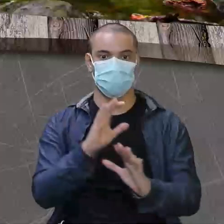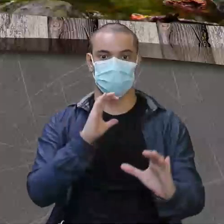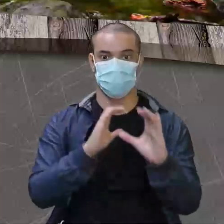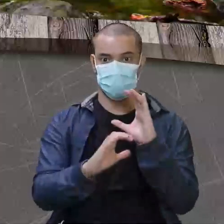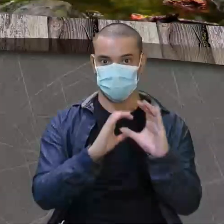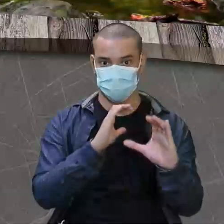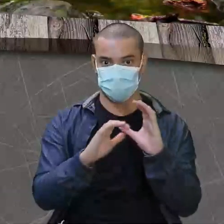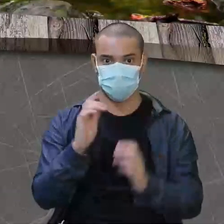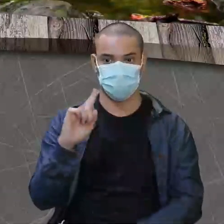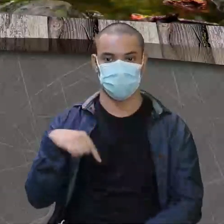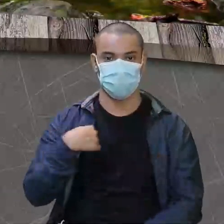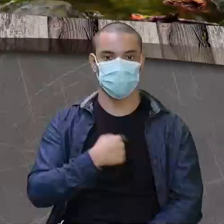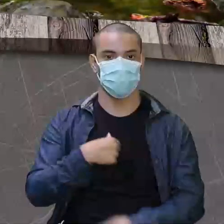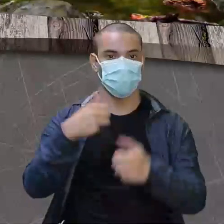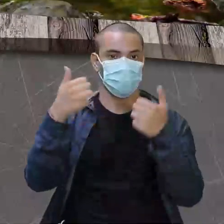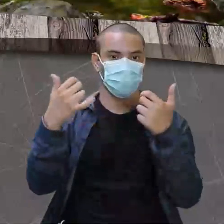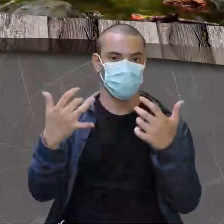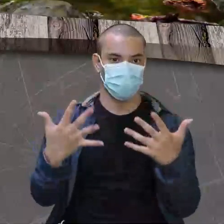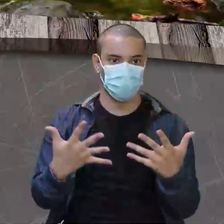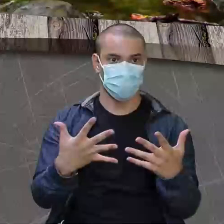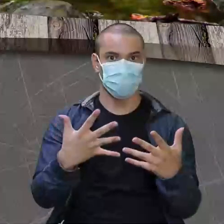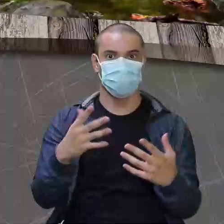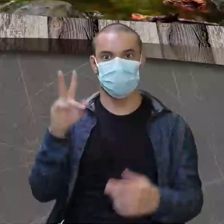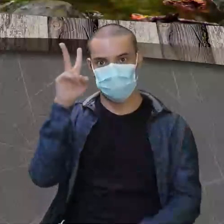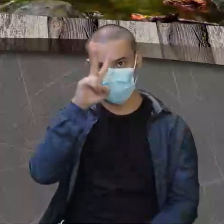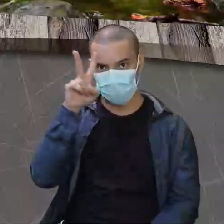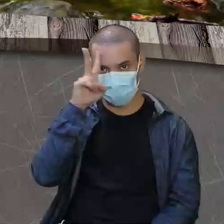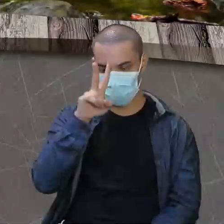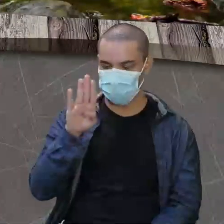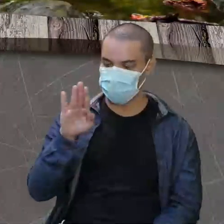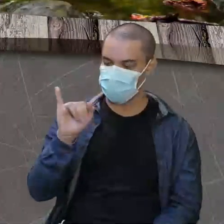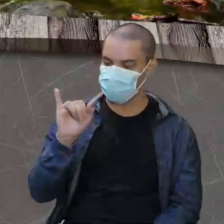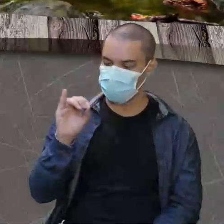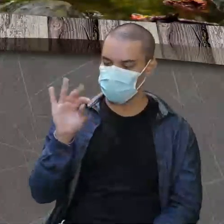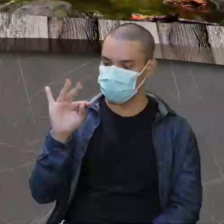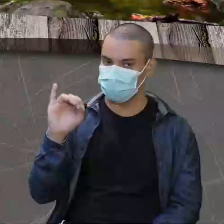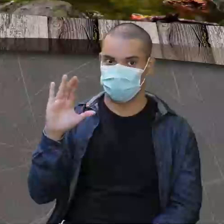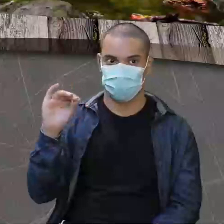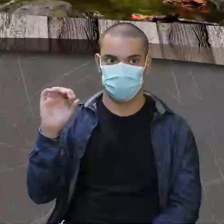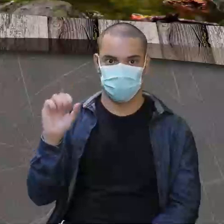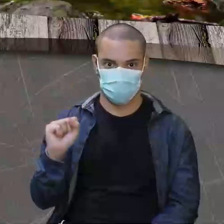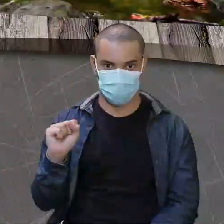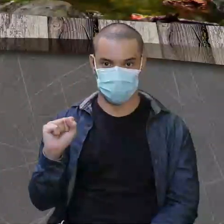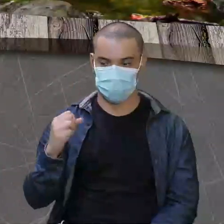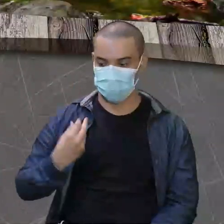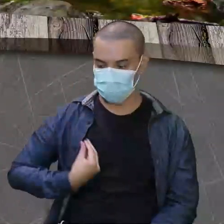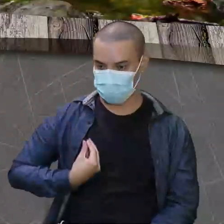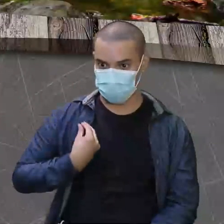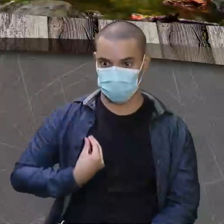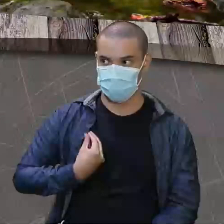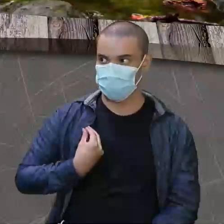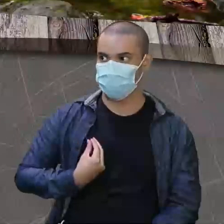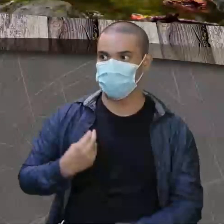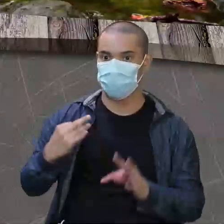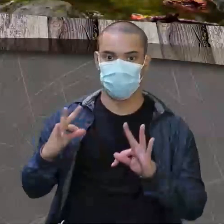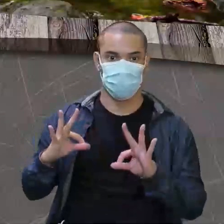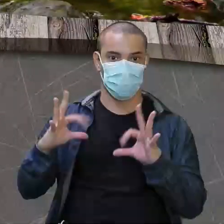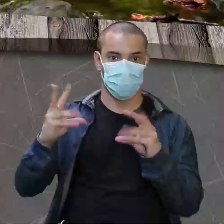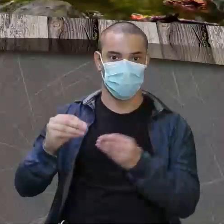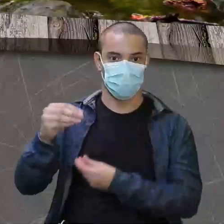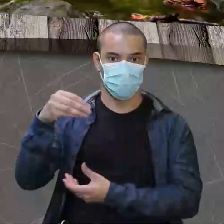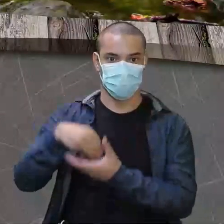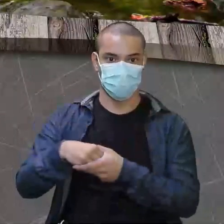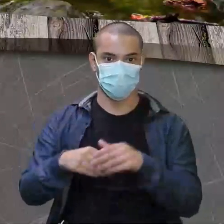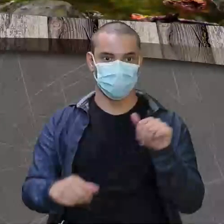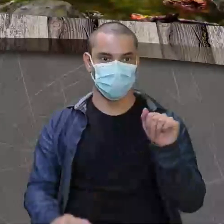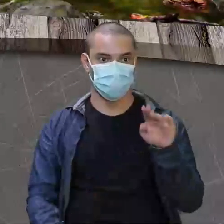comunicam quando a gente fala de elementos bióticos, vida, tudo que envolve a vida, e